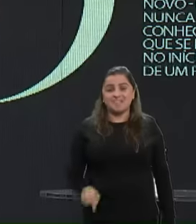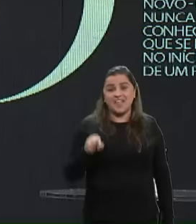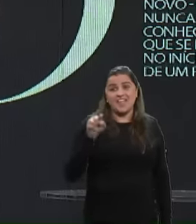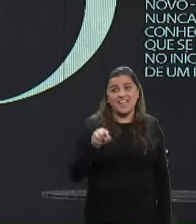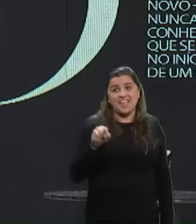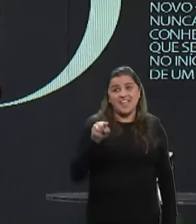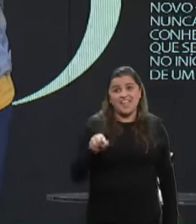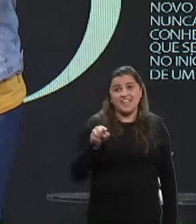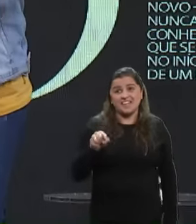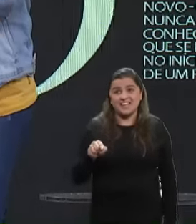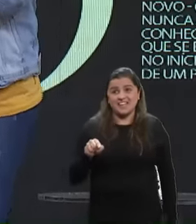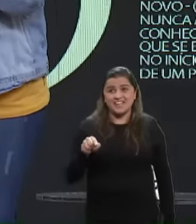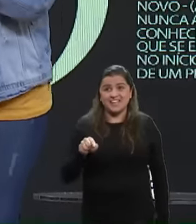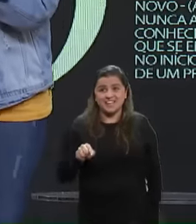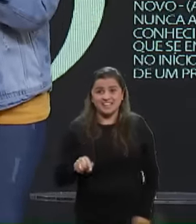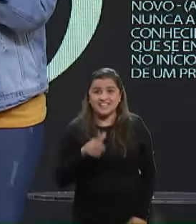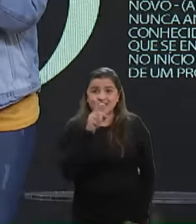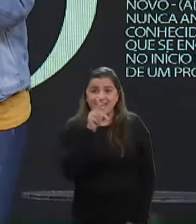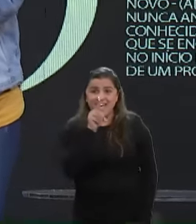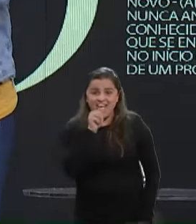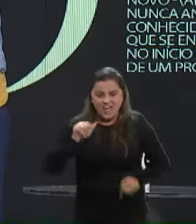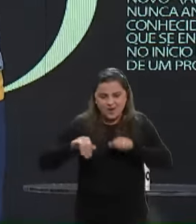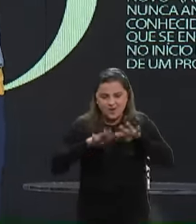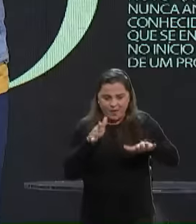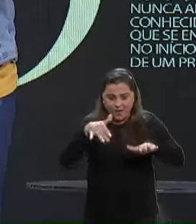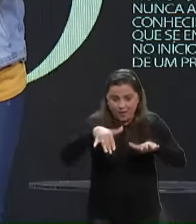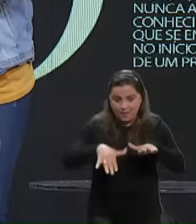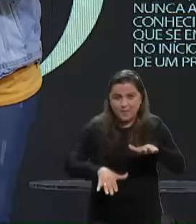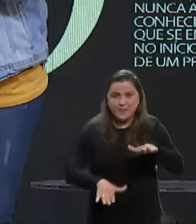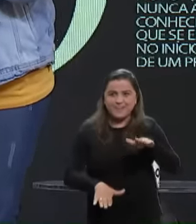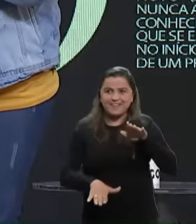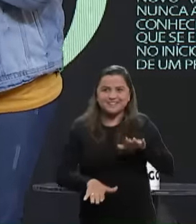Ele ia descer nas águas do Jordão